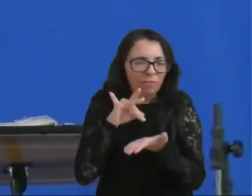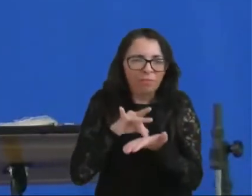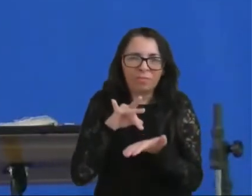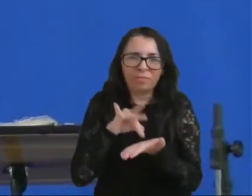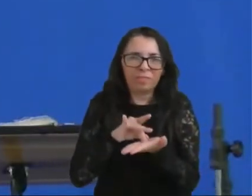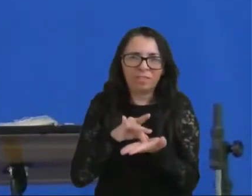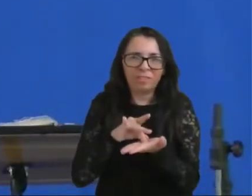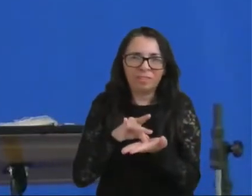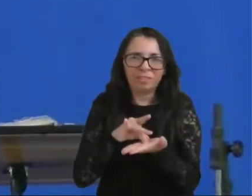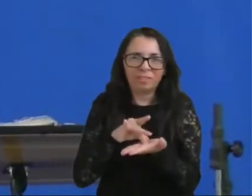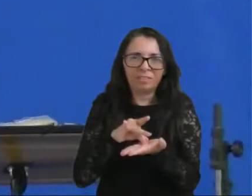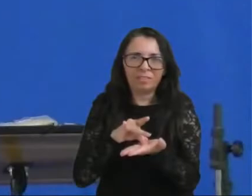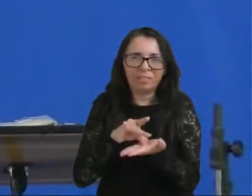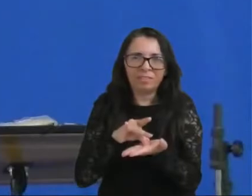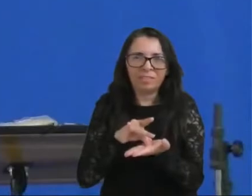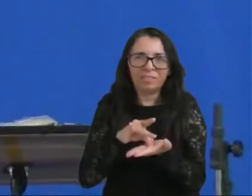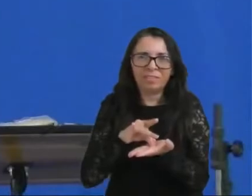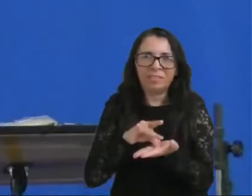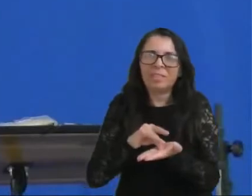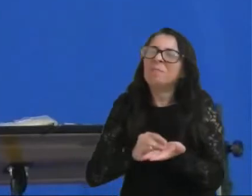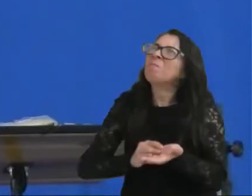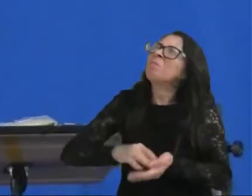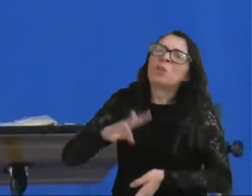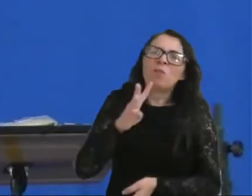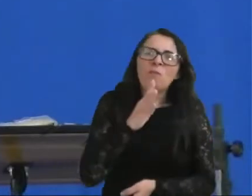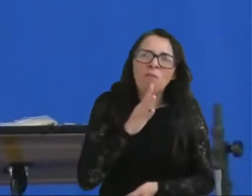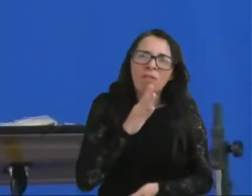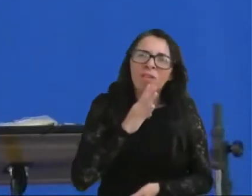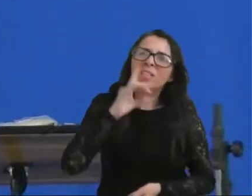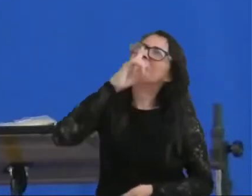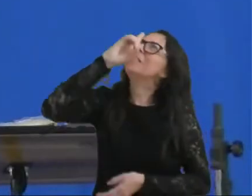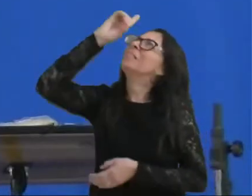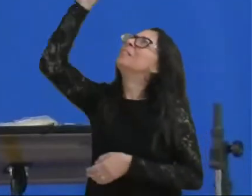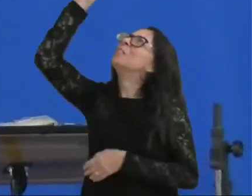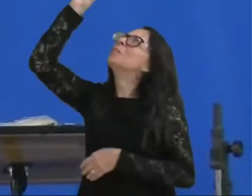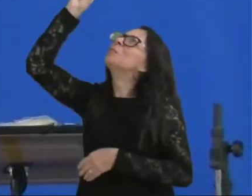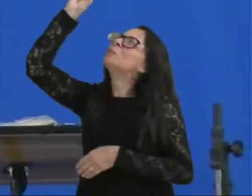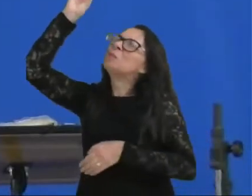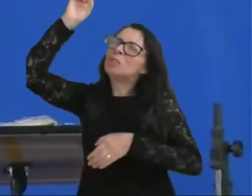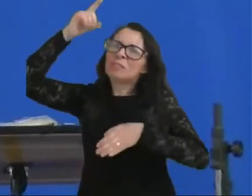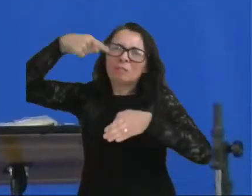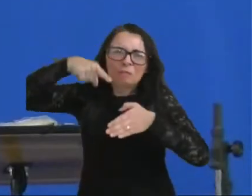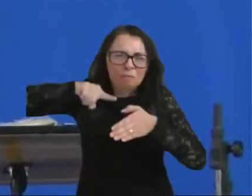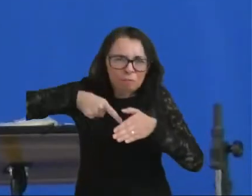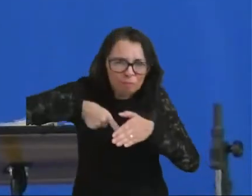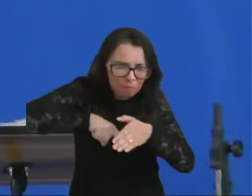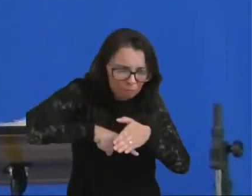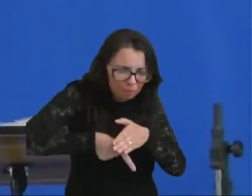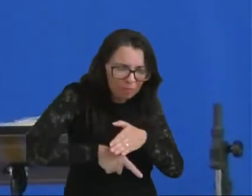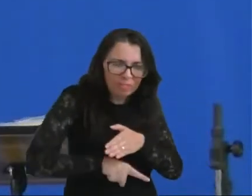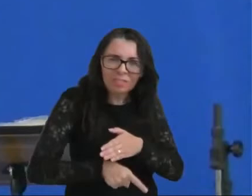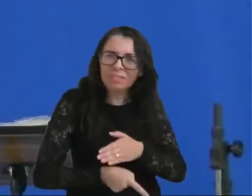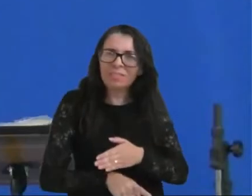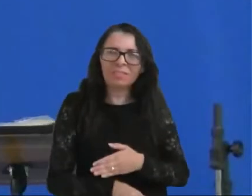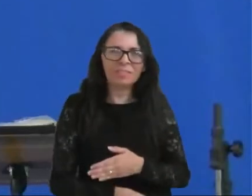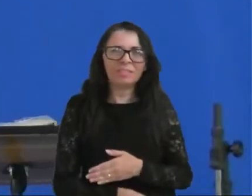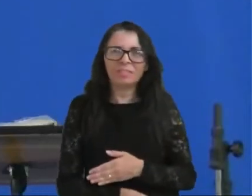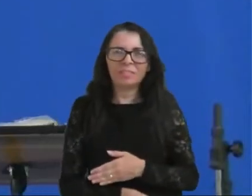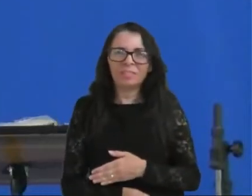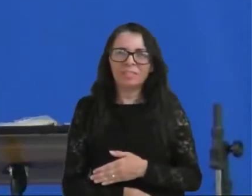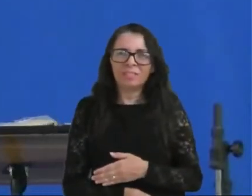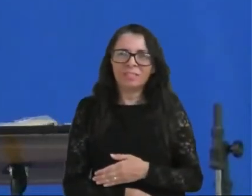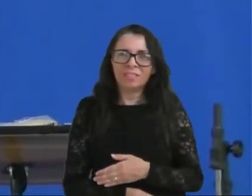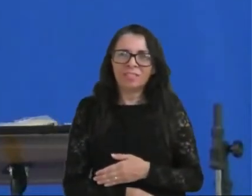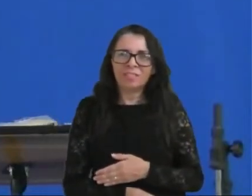vida. Volta à prática das primeiras obras. Você precisa voltar à prática